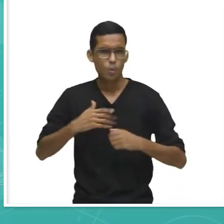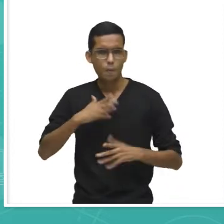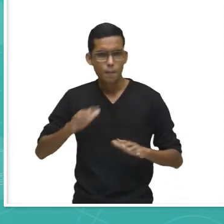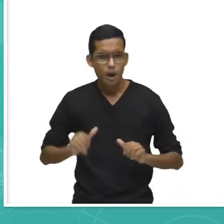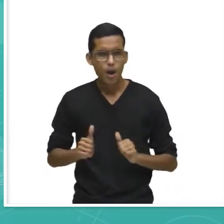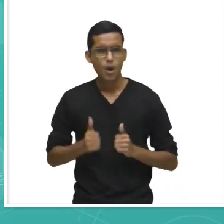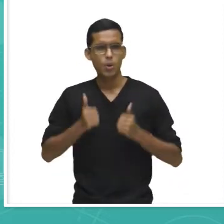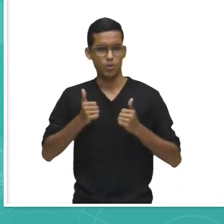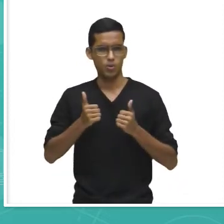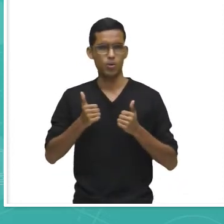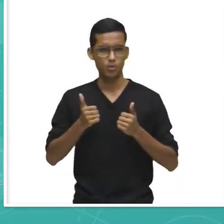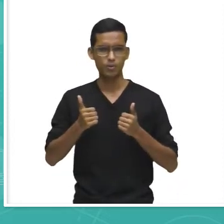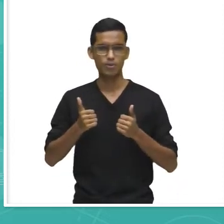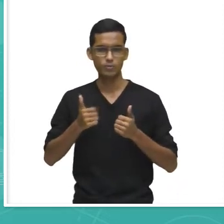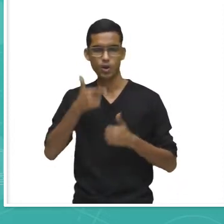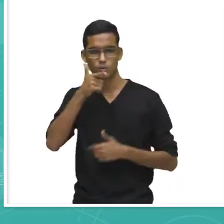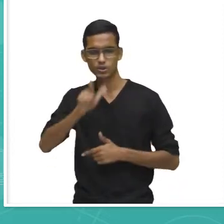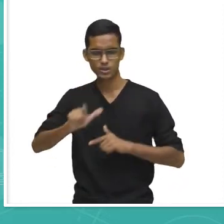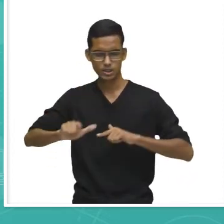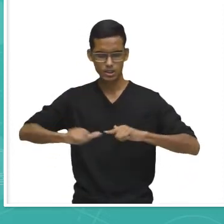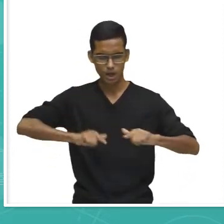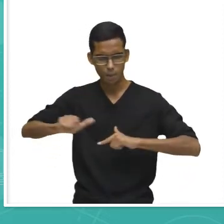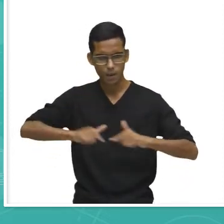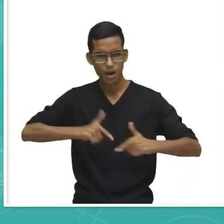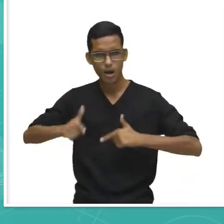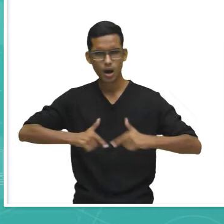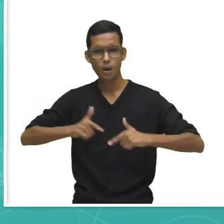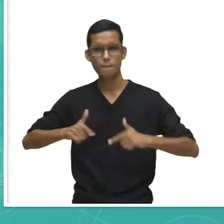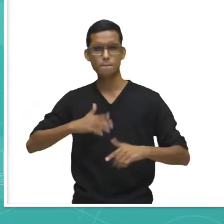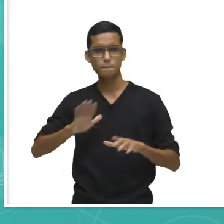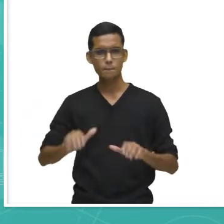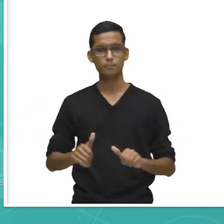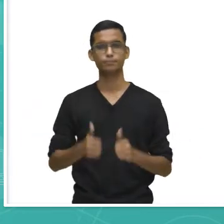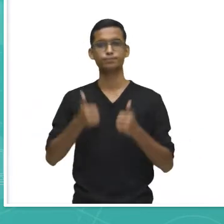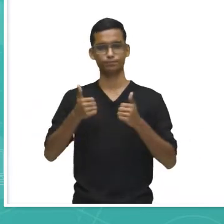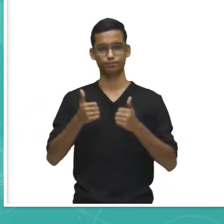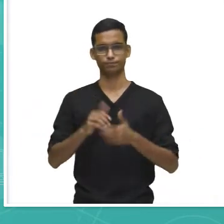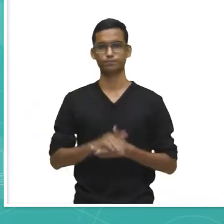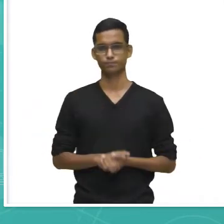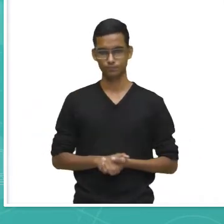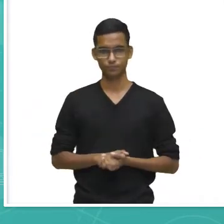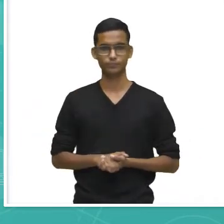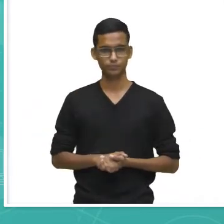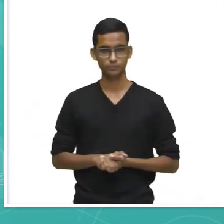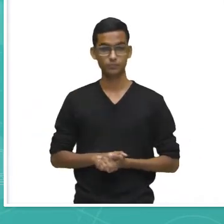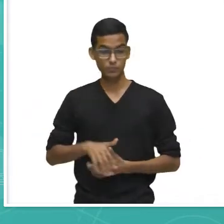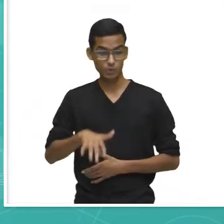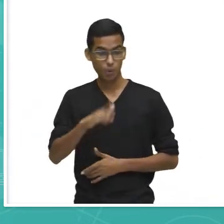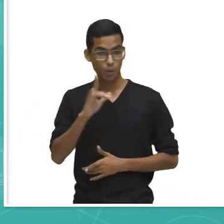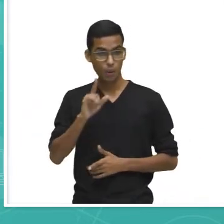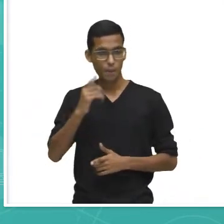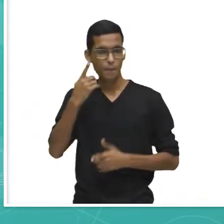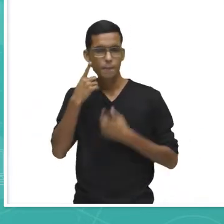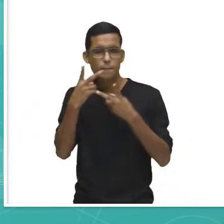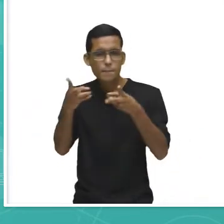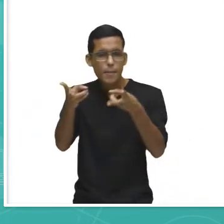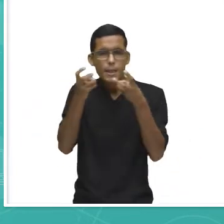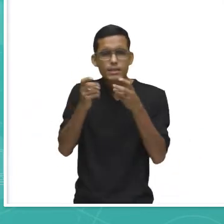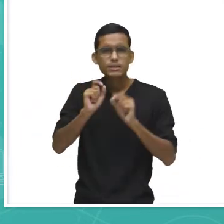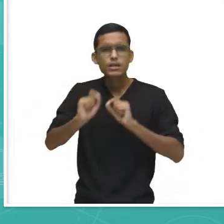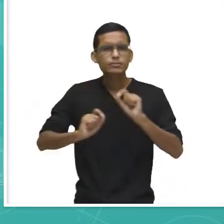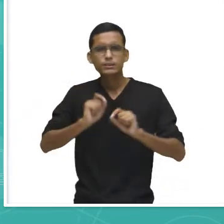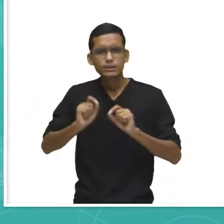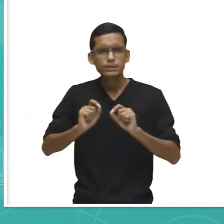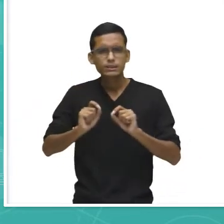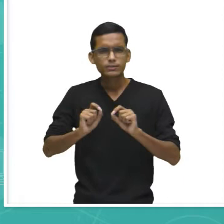Então, só pelo conceito já dá para a gente saber que é uma atividade voltada ao profissional, né, a qualquer um dos